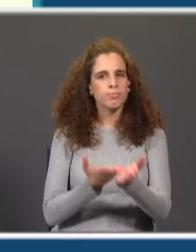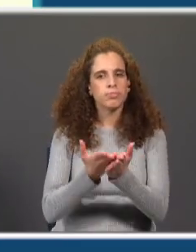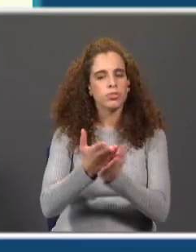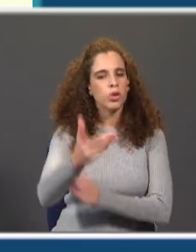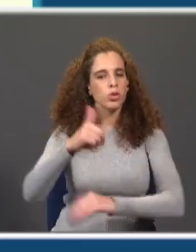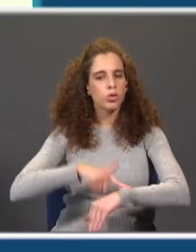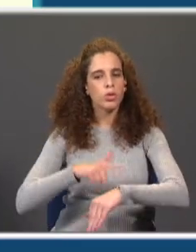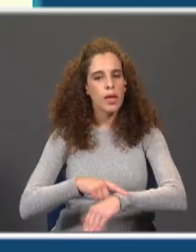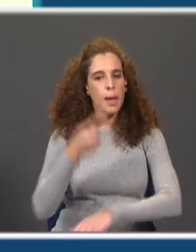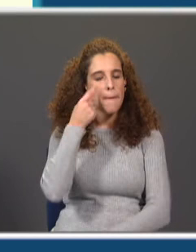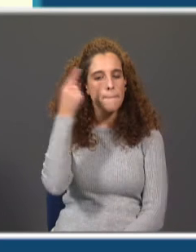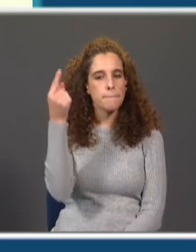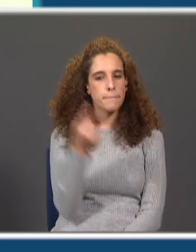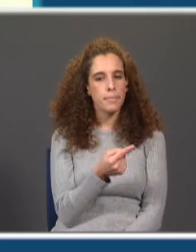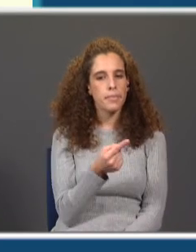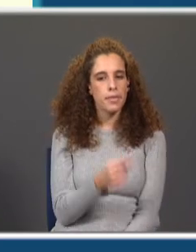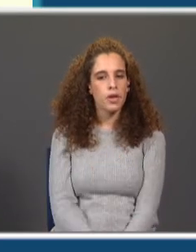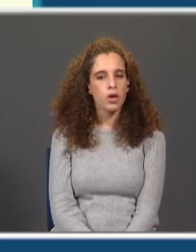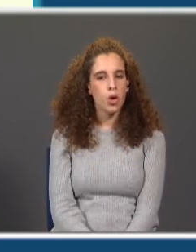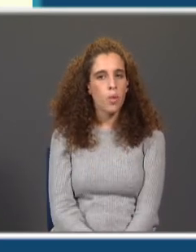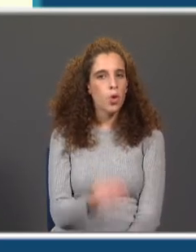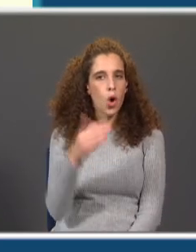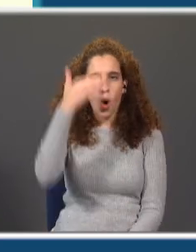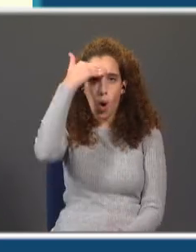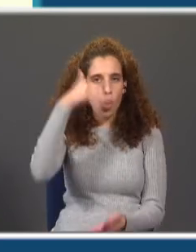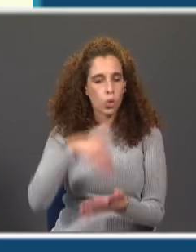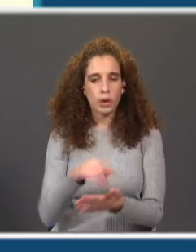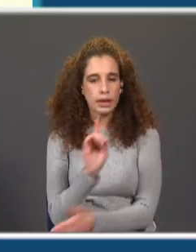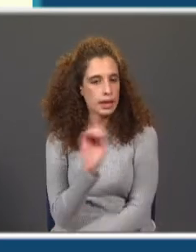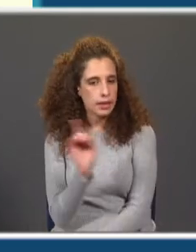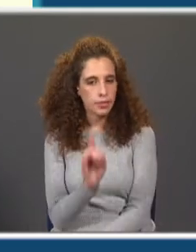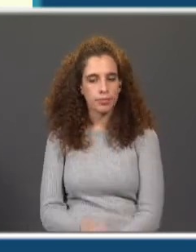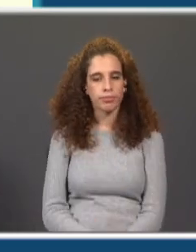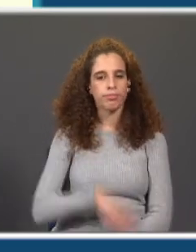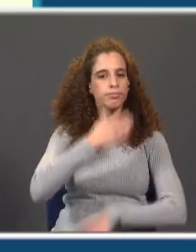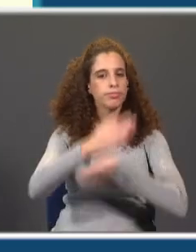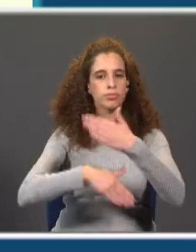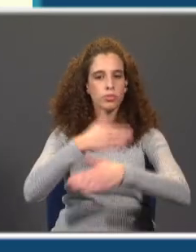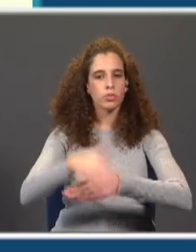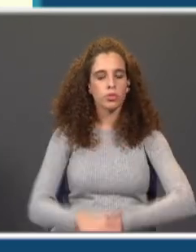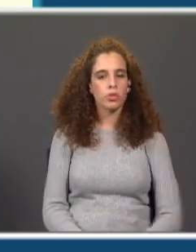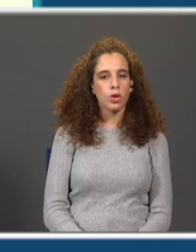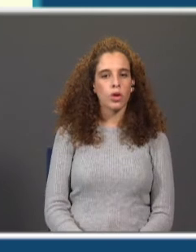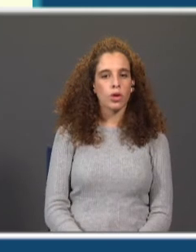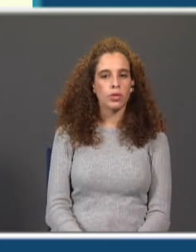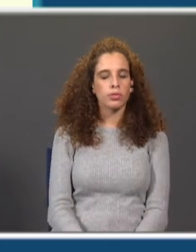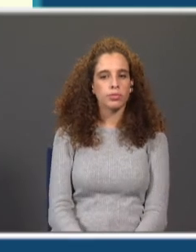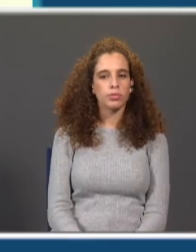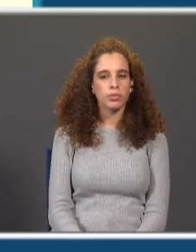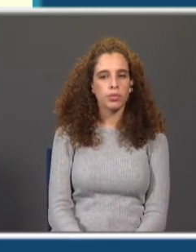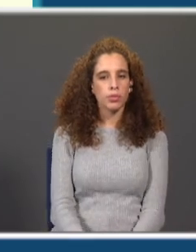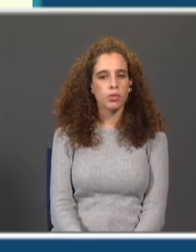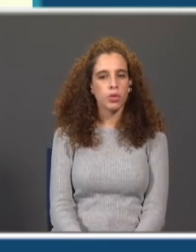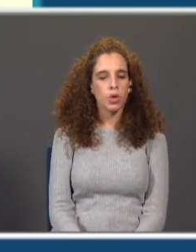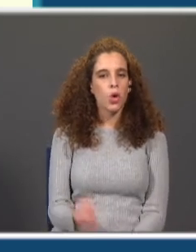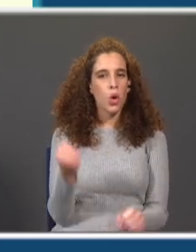é apresentada como não concluída. Avançamos. Vamos deixar o exercício que temos aqui